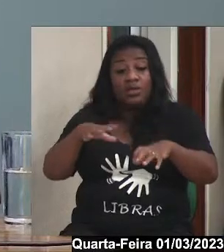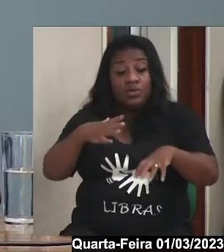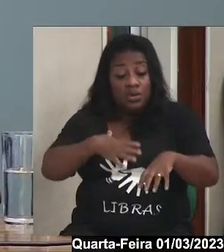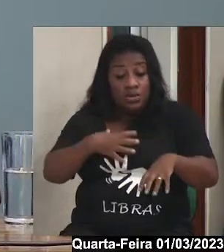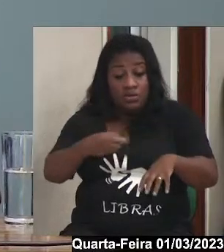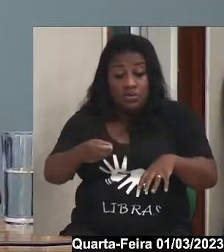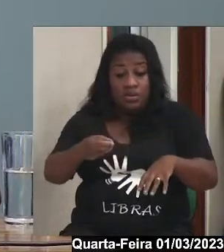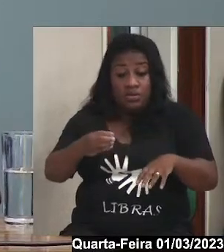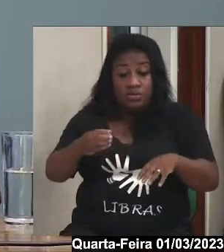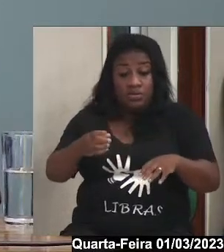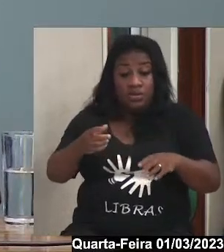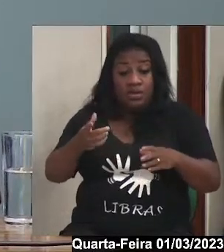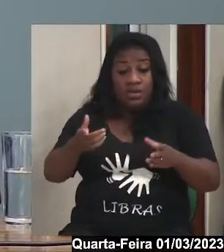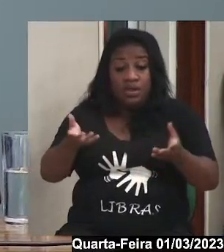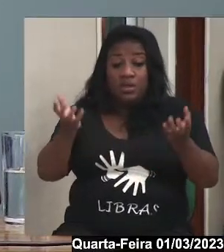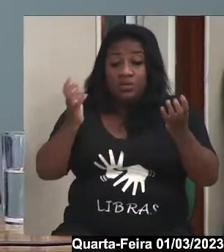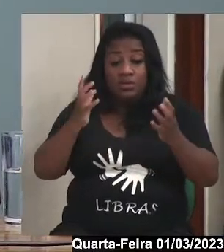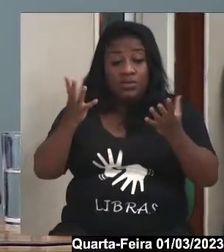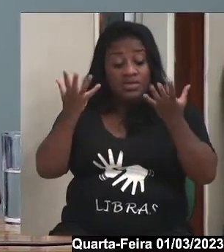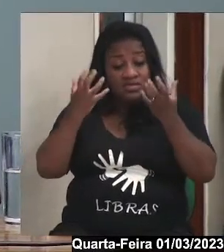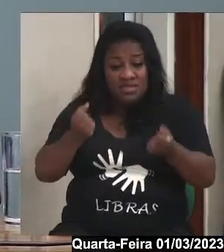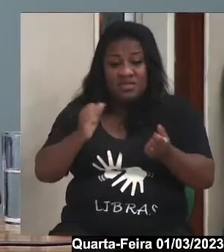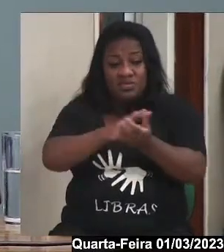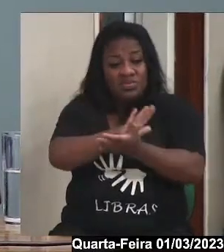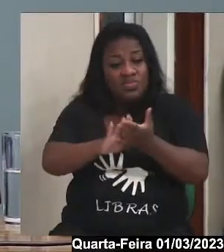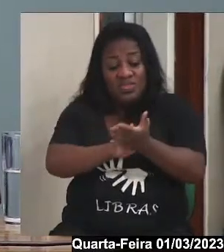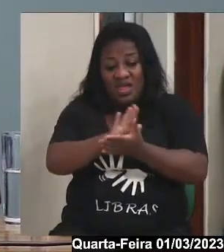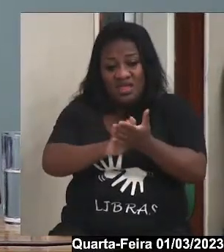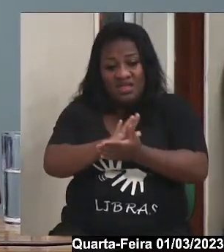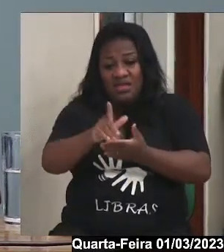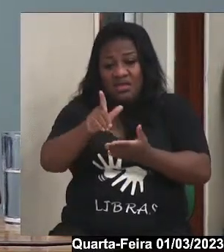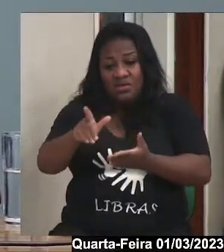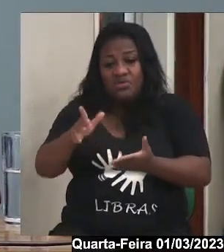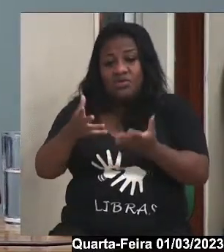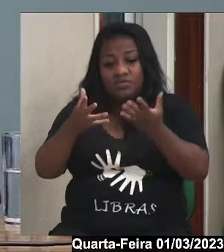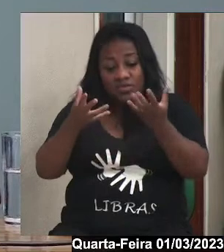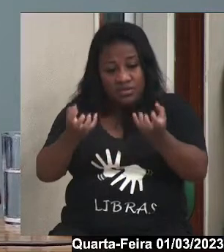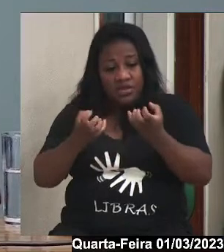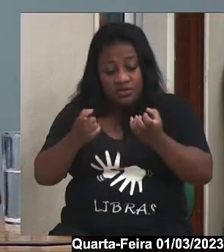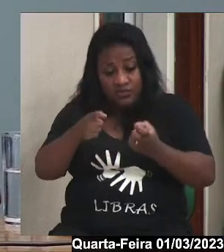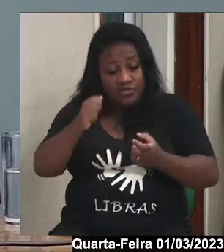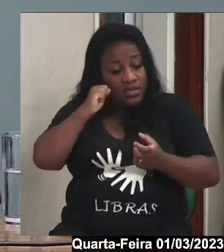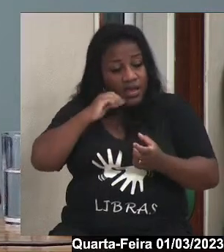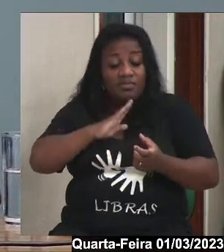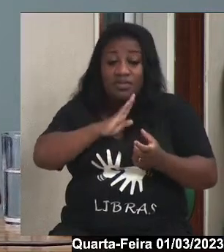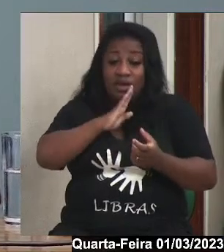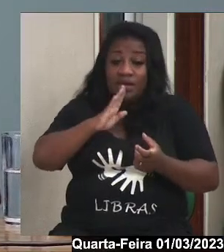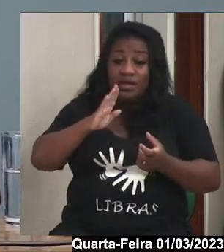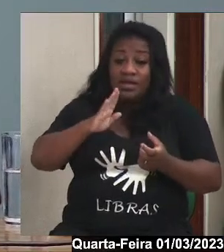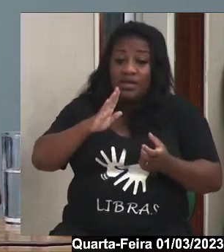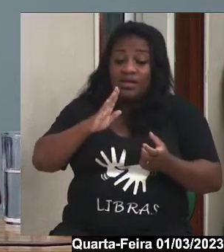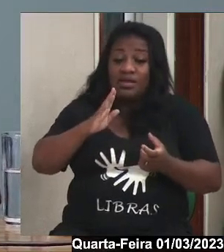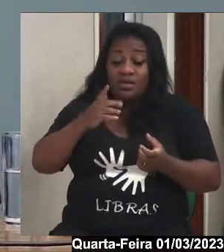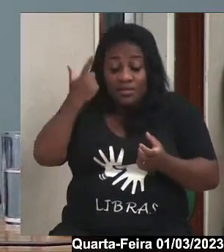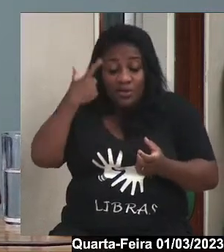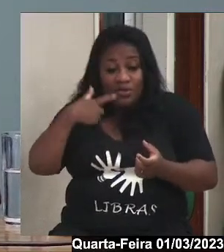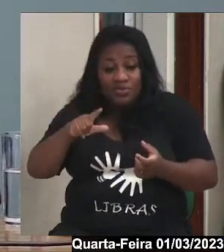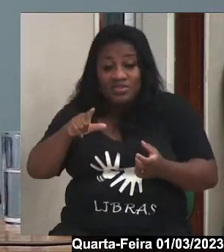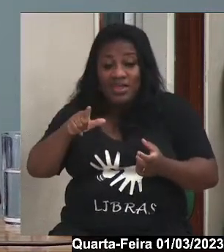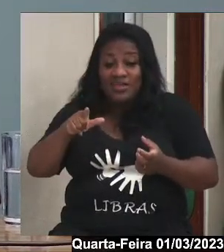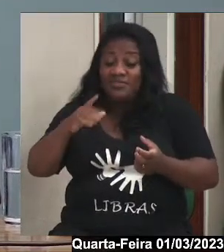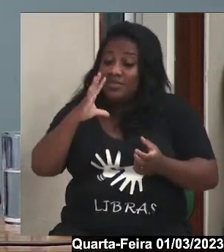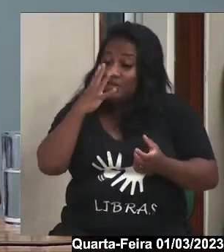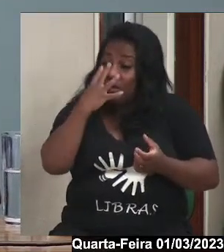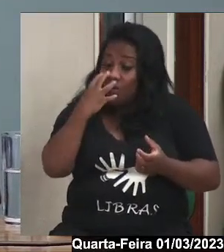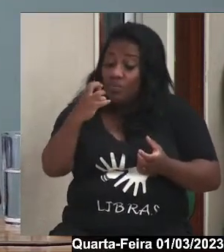vocês discordem de mim, porque eu não concordo com absolutamente nada daquilo que vocês fazem. Você, Abidan, não consegue encher uma Kombi numa